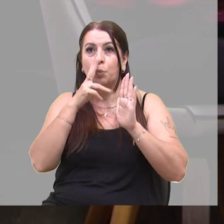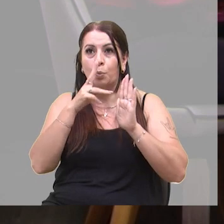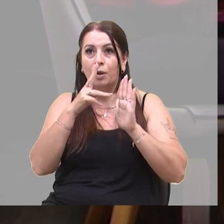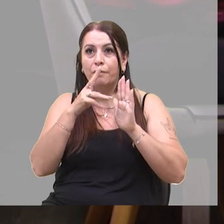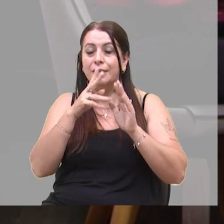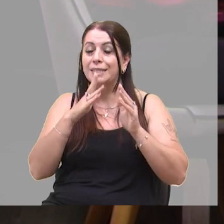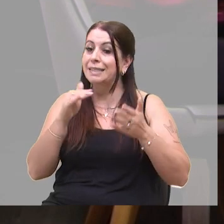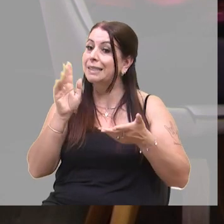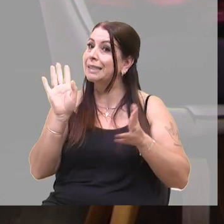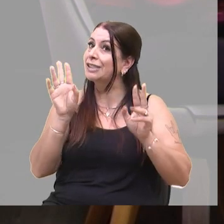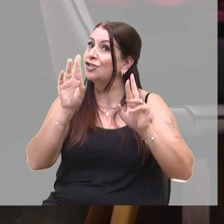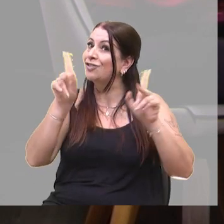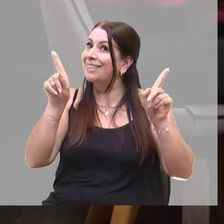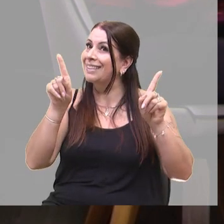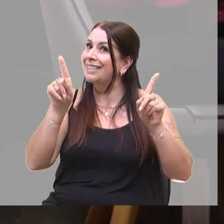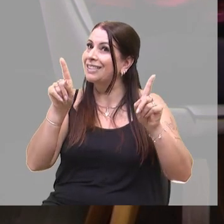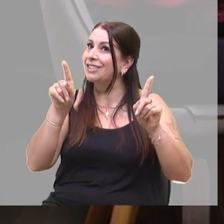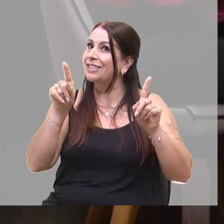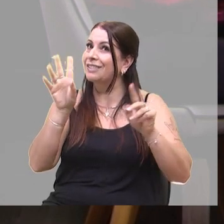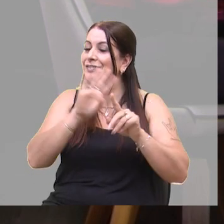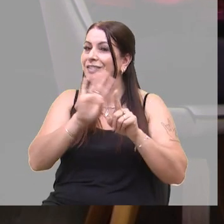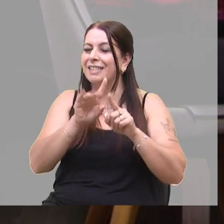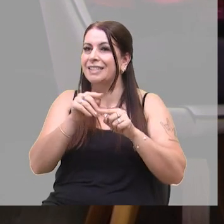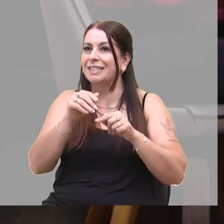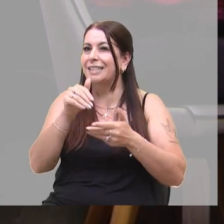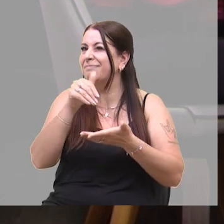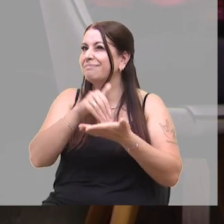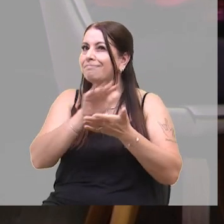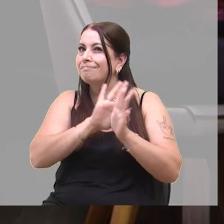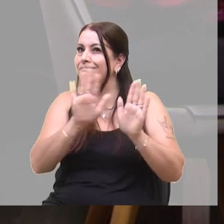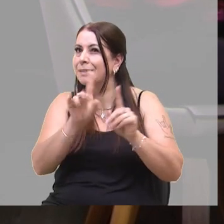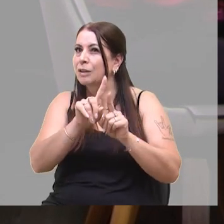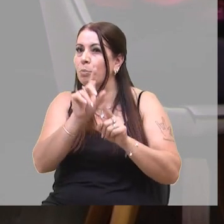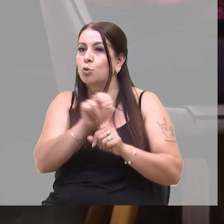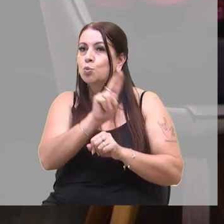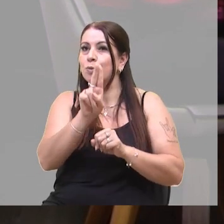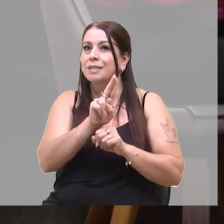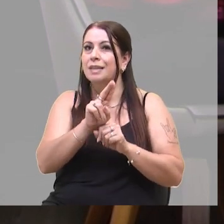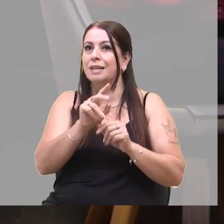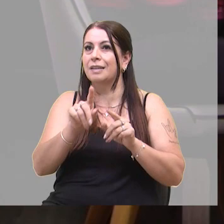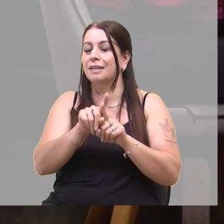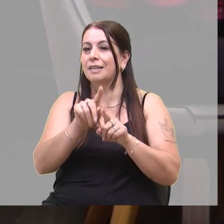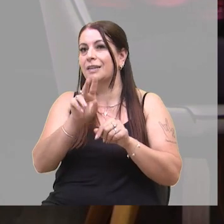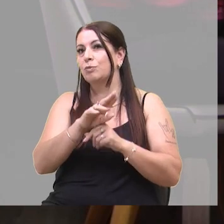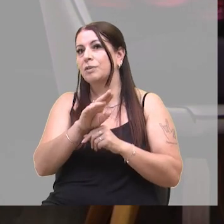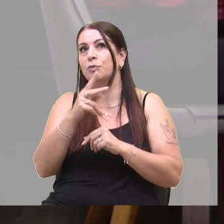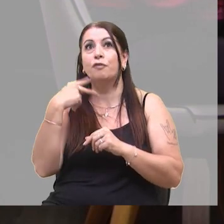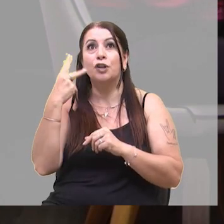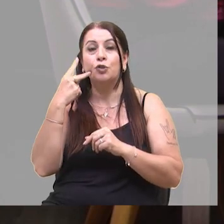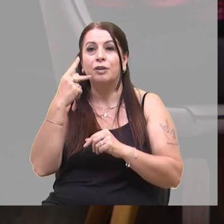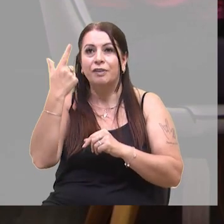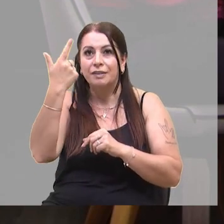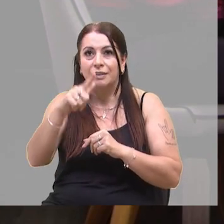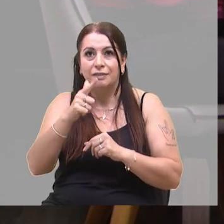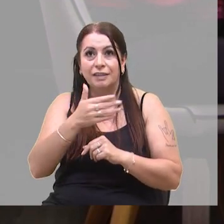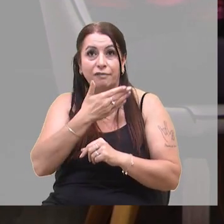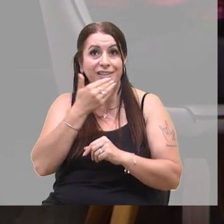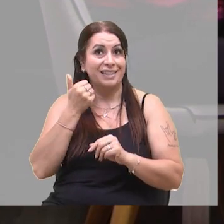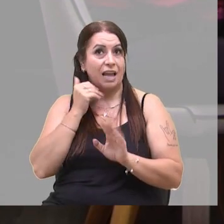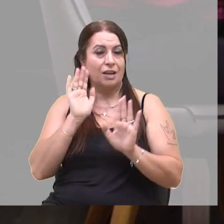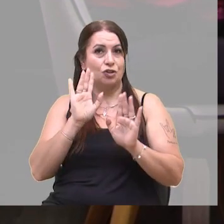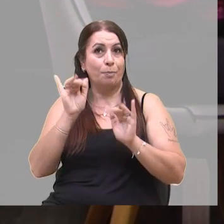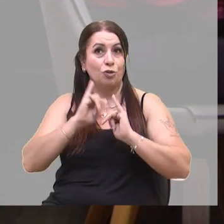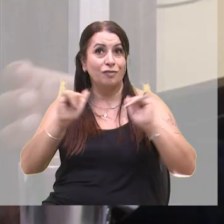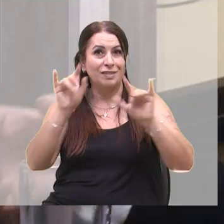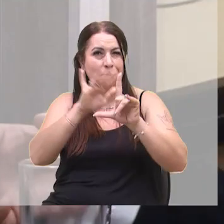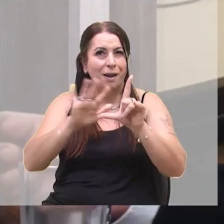Por exemplo, um programa como esse será restrito por questão de não utilização de máquina. O vereador que vai à